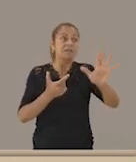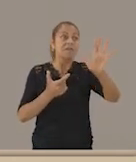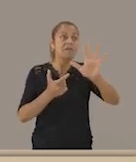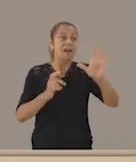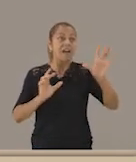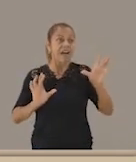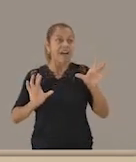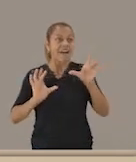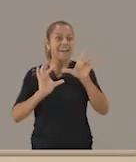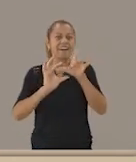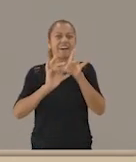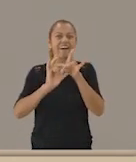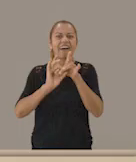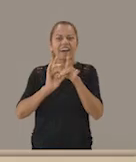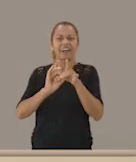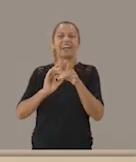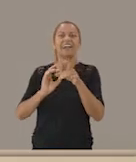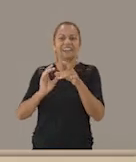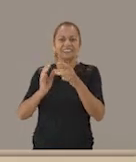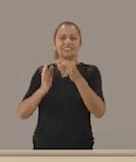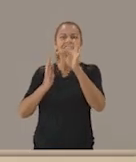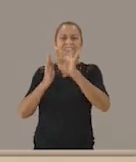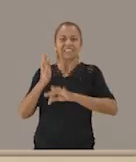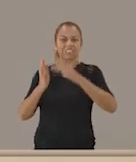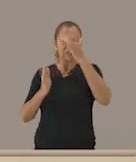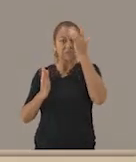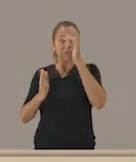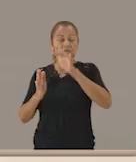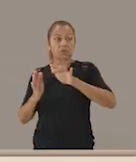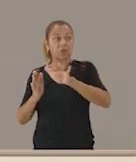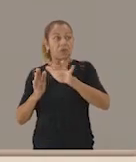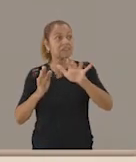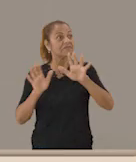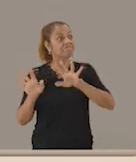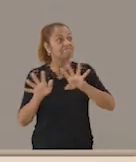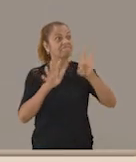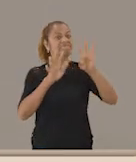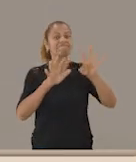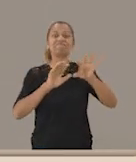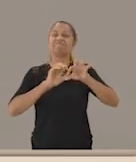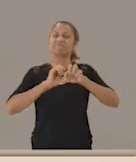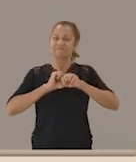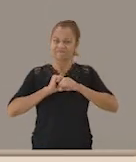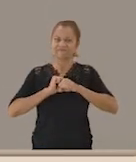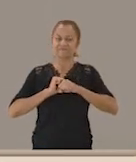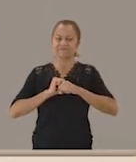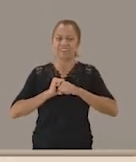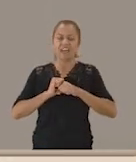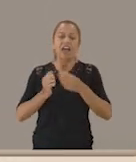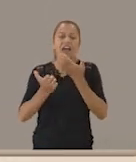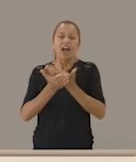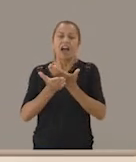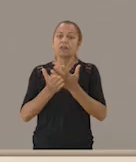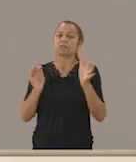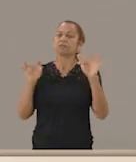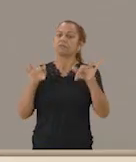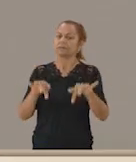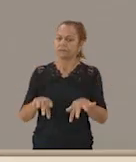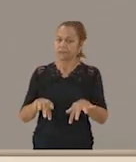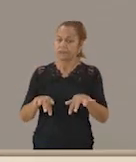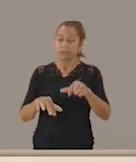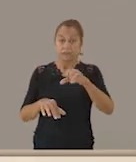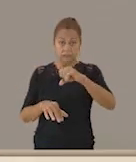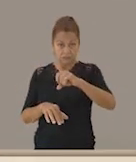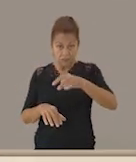seus textos e chamar a atenção do seu público-alvo. A aula de hoje está chegando ao fim, mas se você